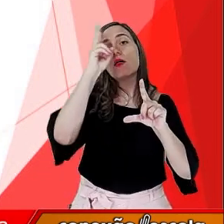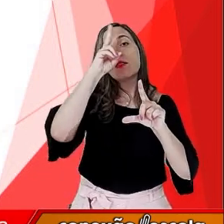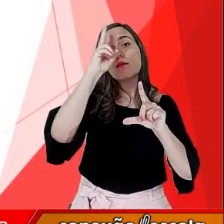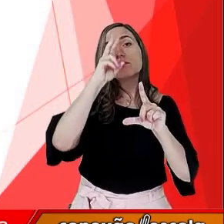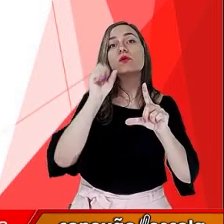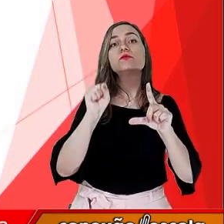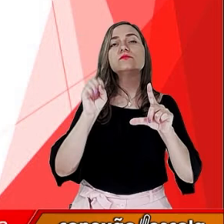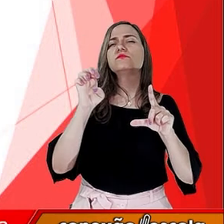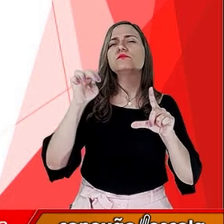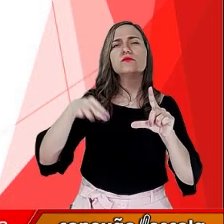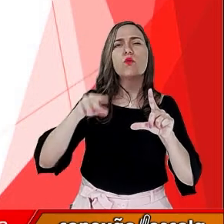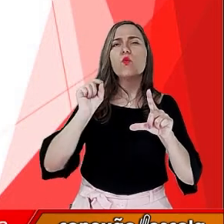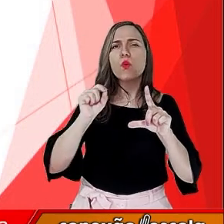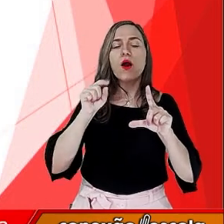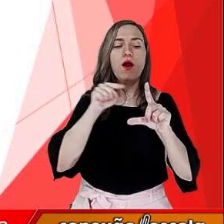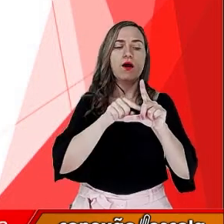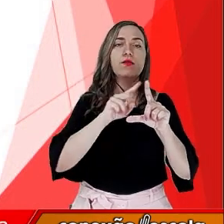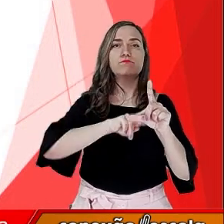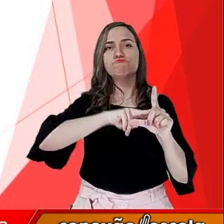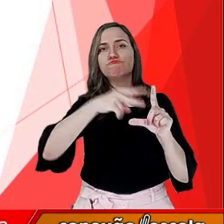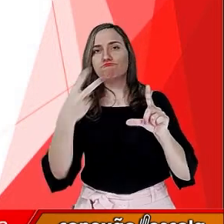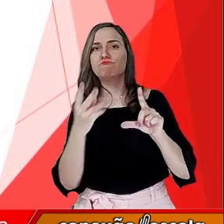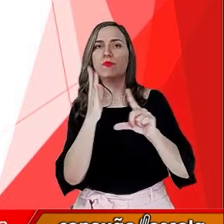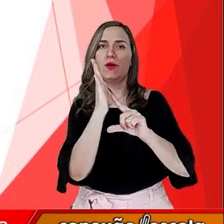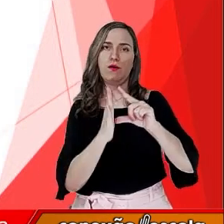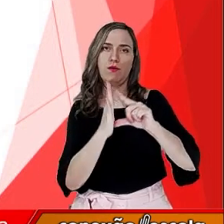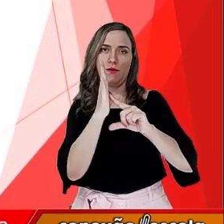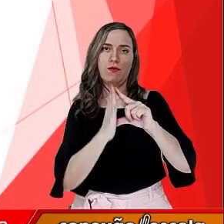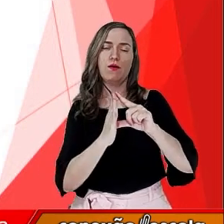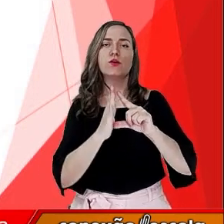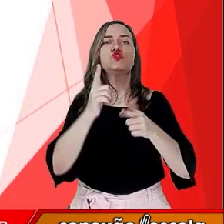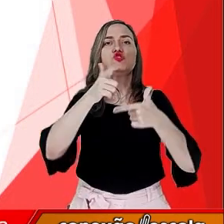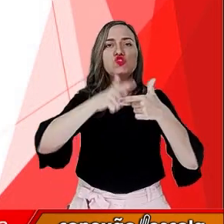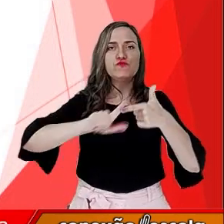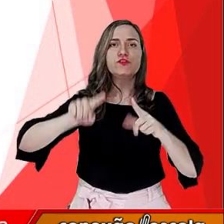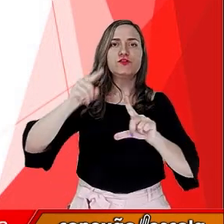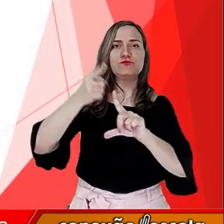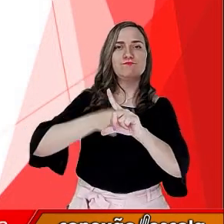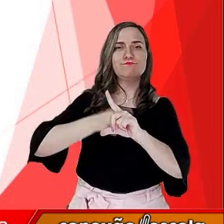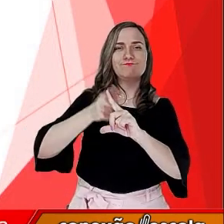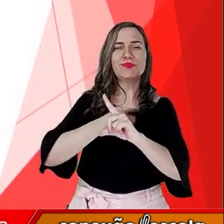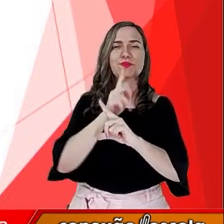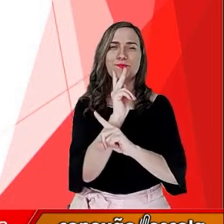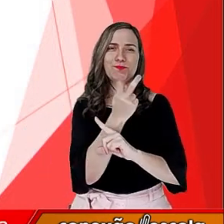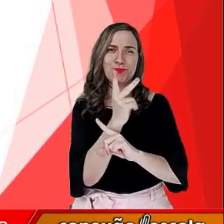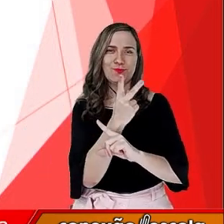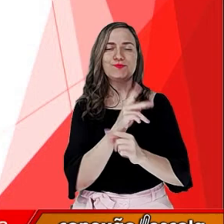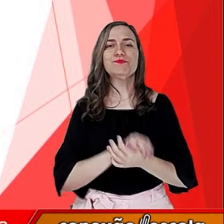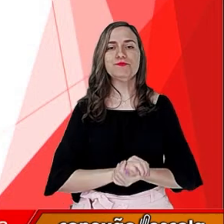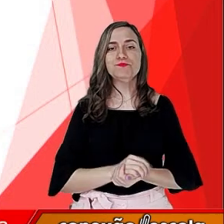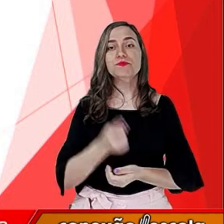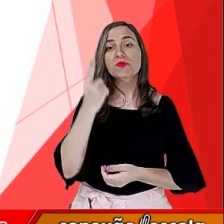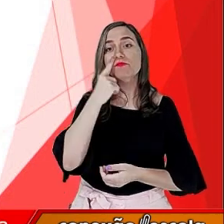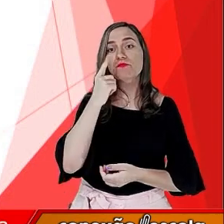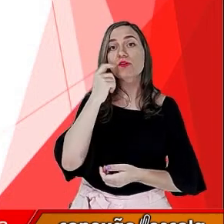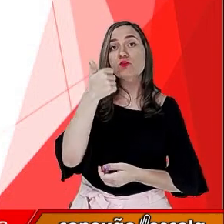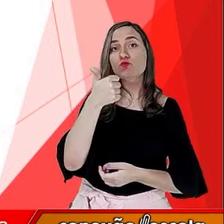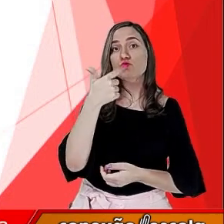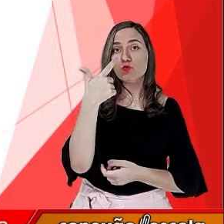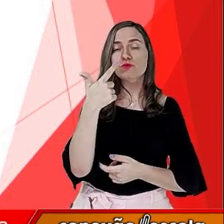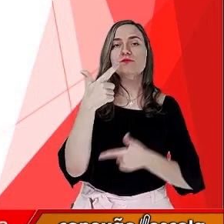cateto oposto, é a razão do cateto oposto sobre a hipotenusa. Então, colocando aí, eu tenho 12